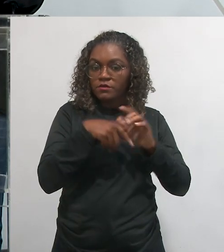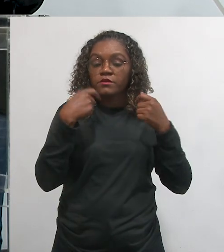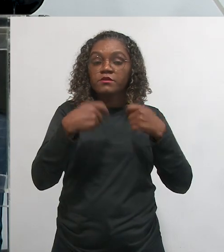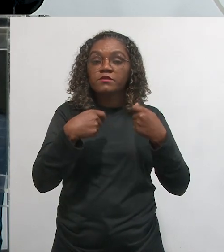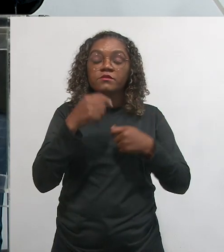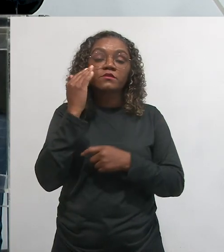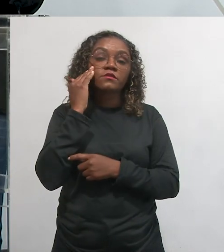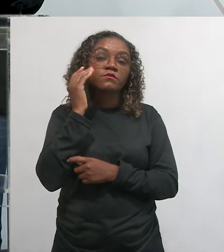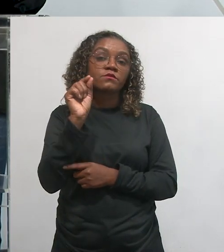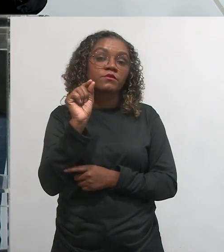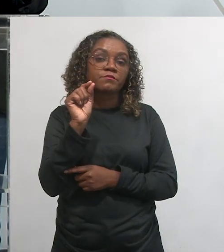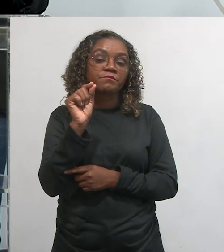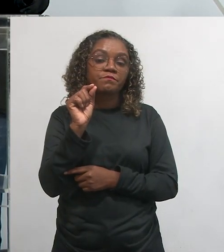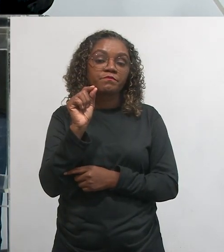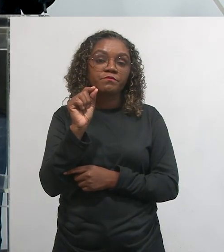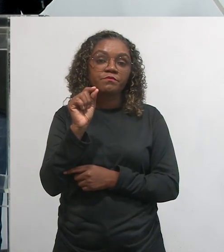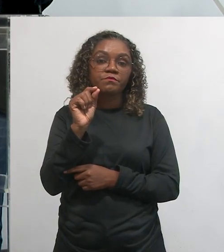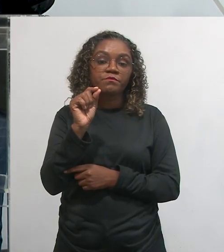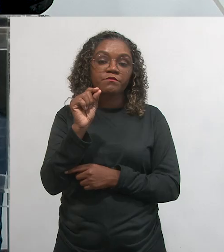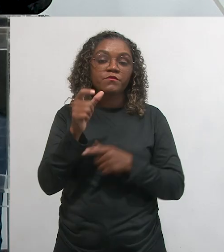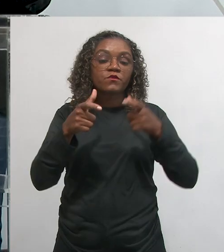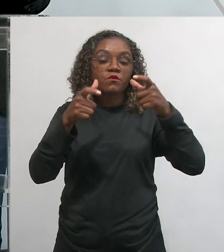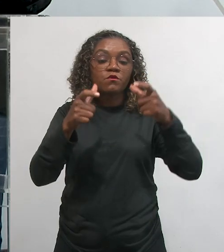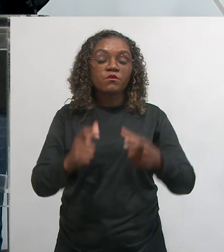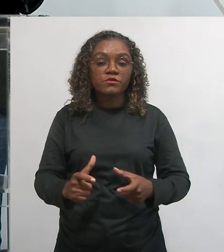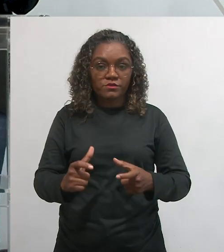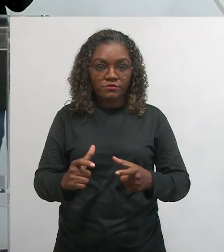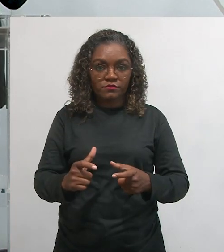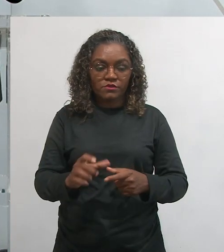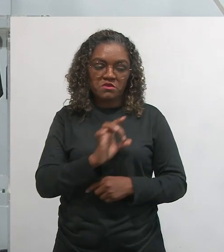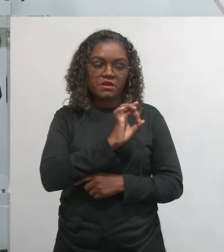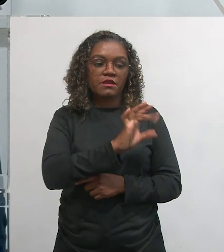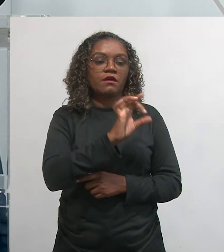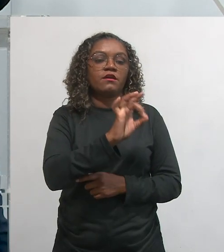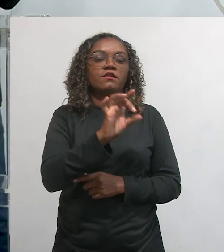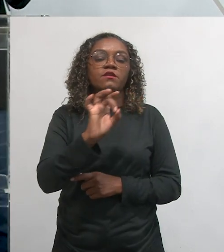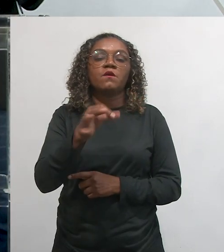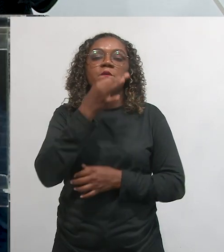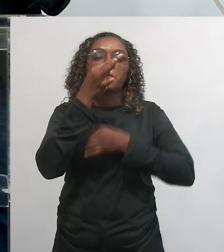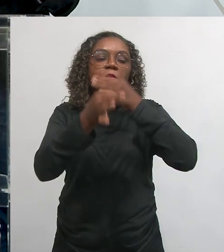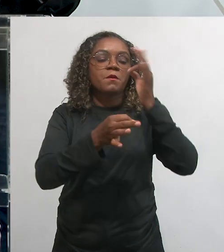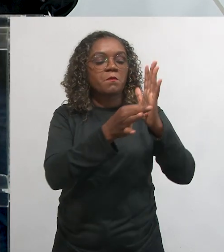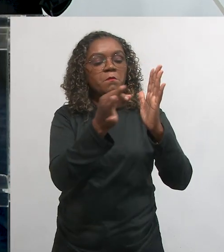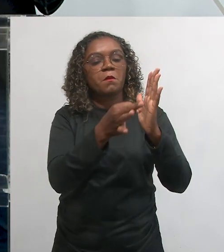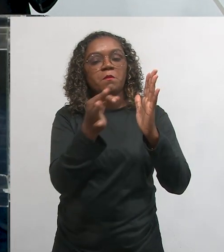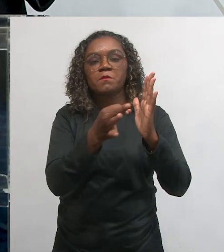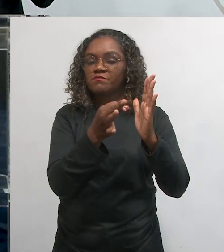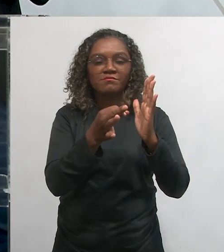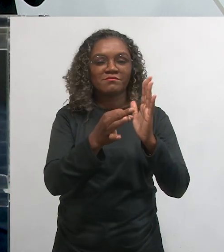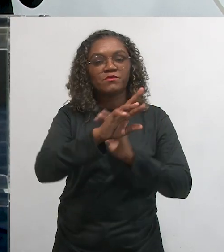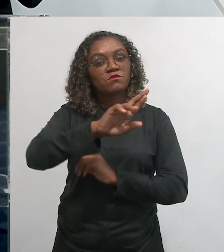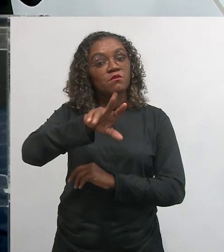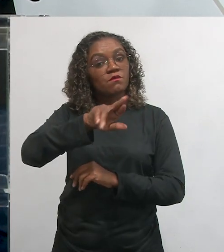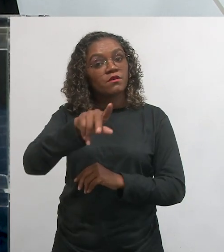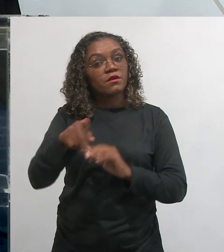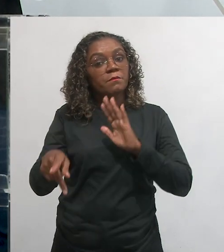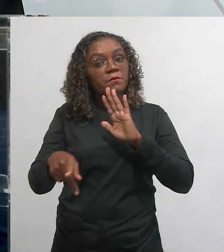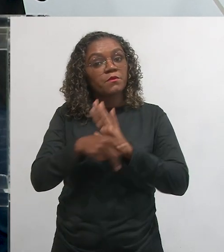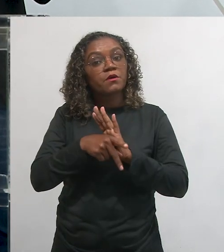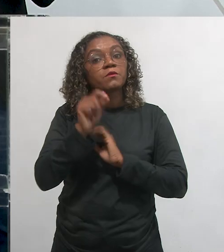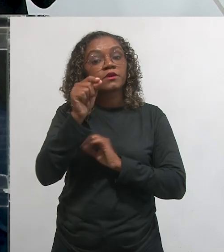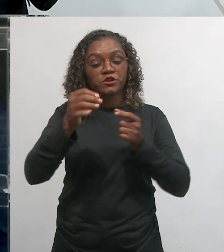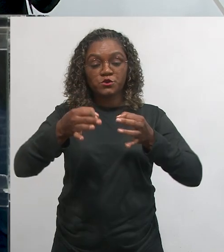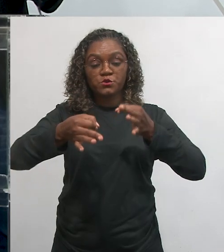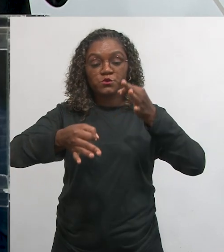ética, ela tem que partir de um ponto fixo. Não de que cada um tem as suas opiniões, mas a partir de